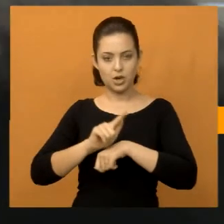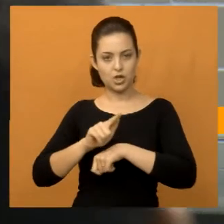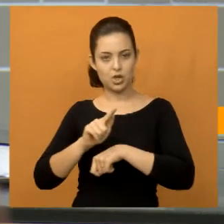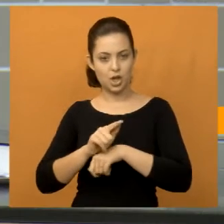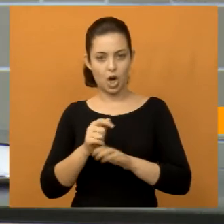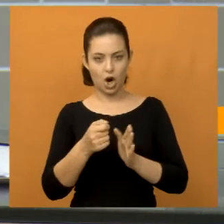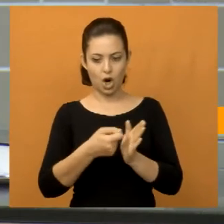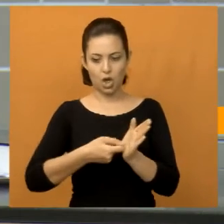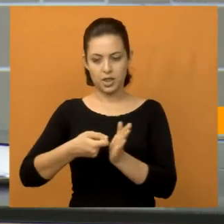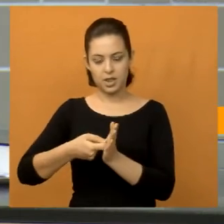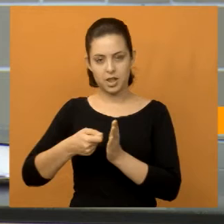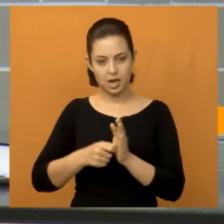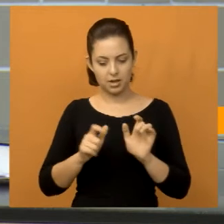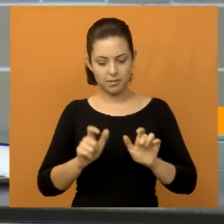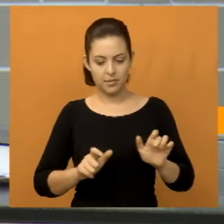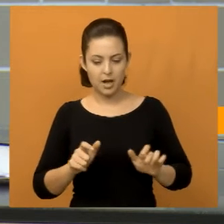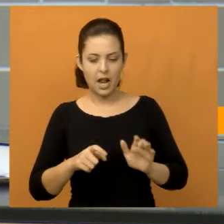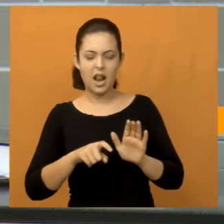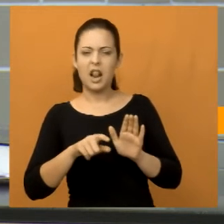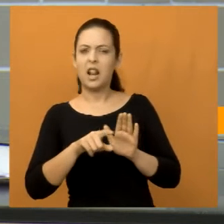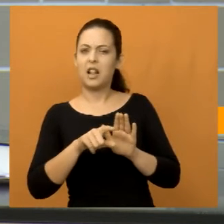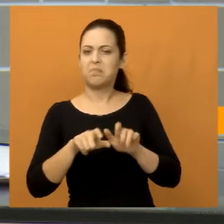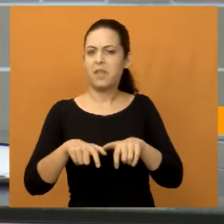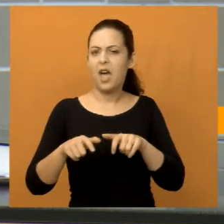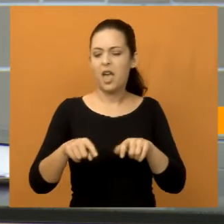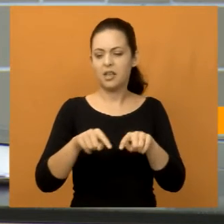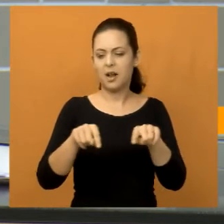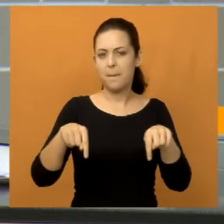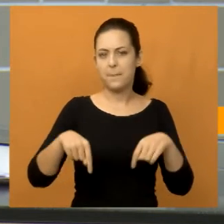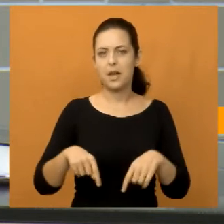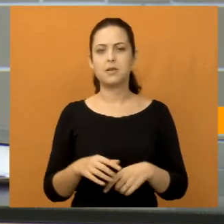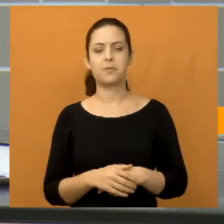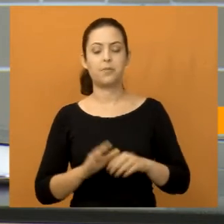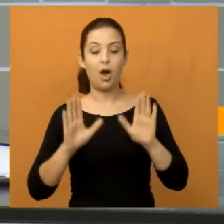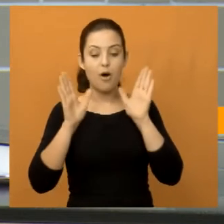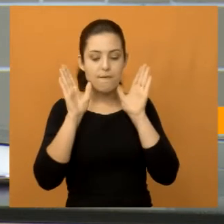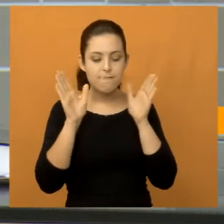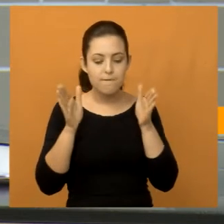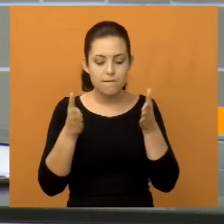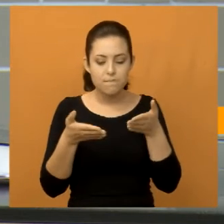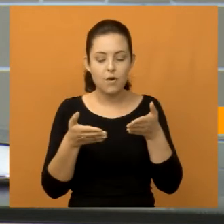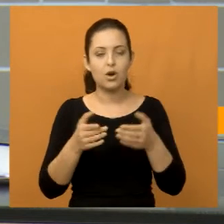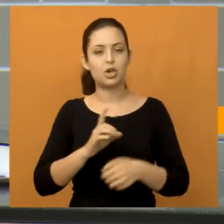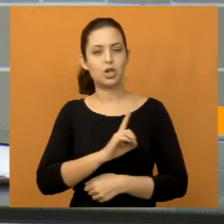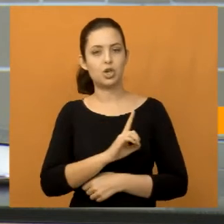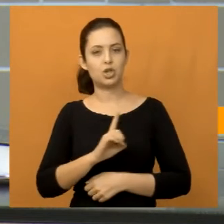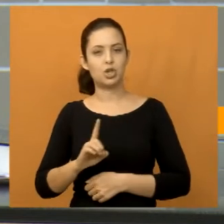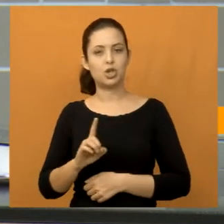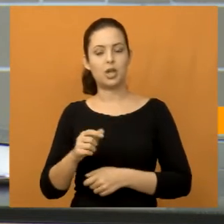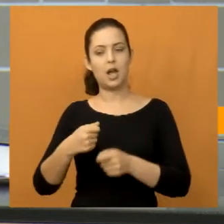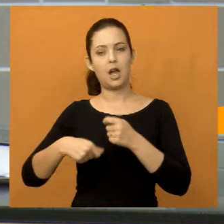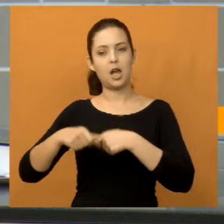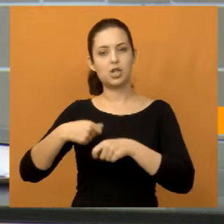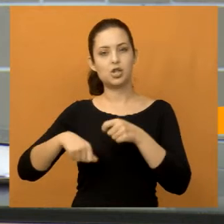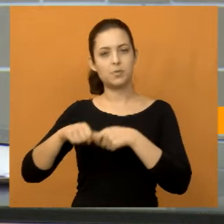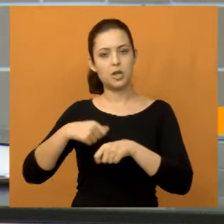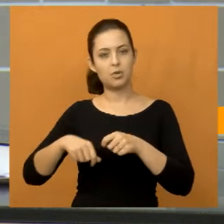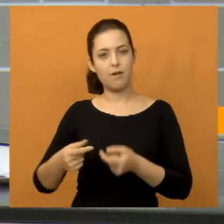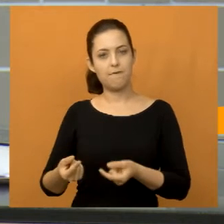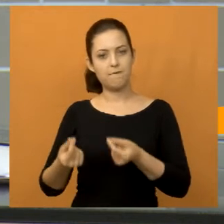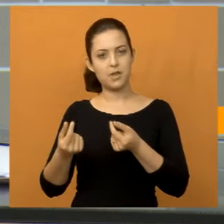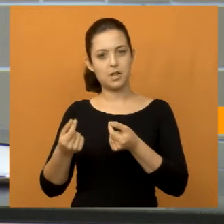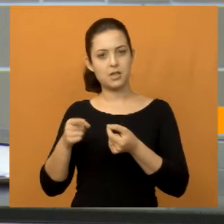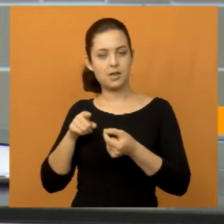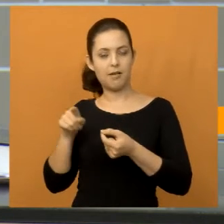dos contratos de capina e limpeza de terrenos estava concentrada no diretor administrativo e financeiro